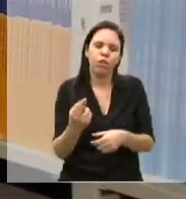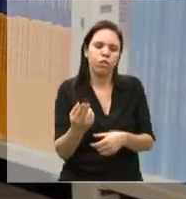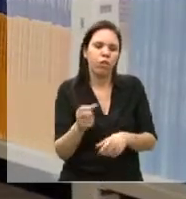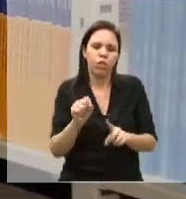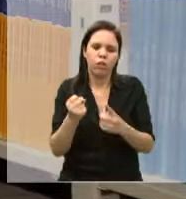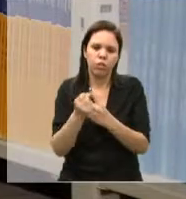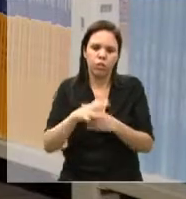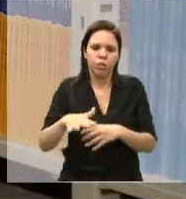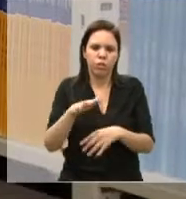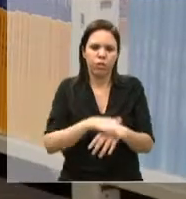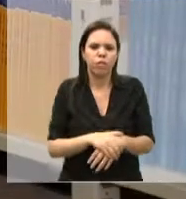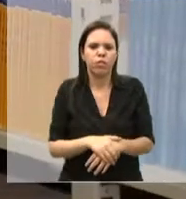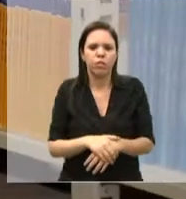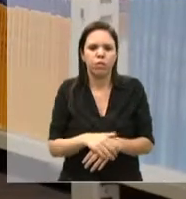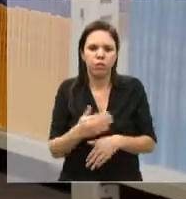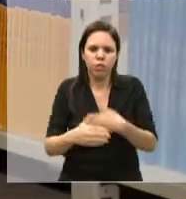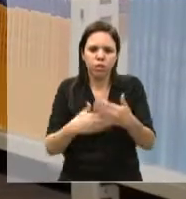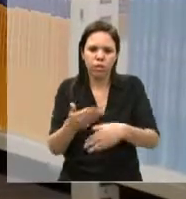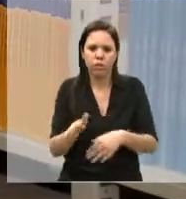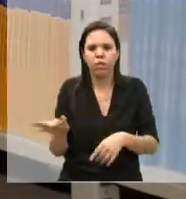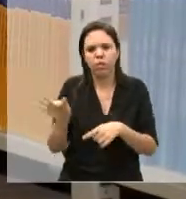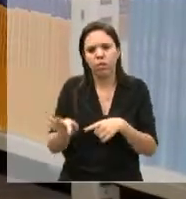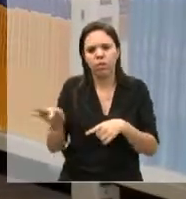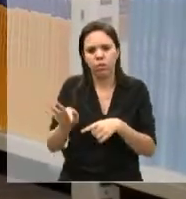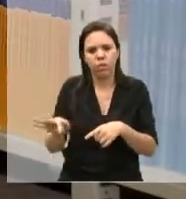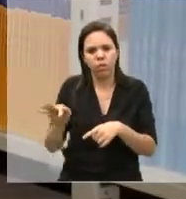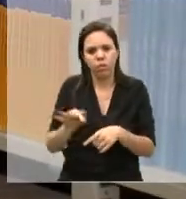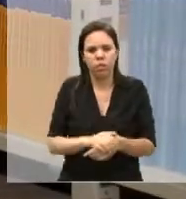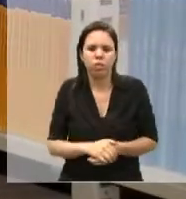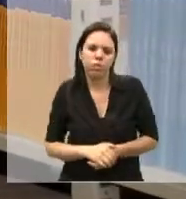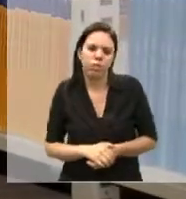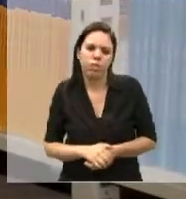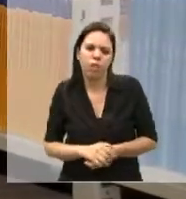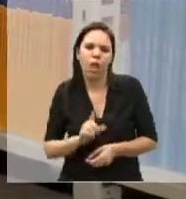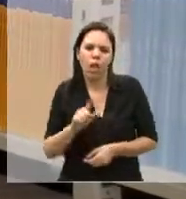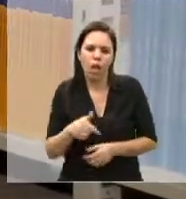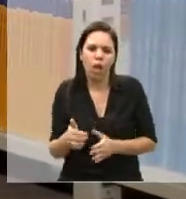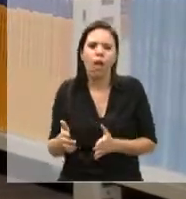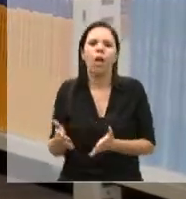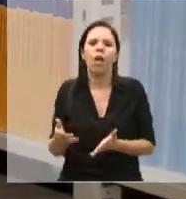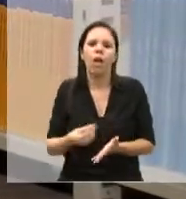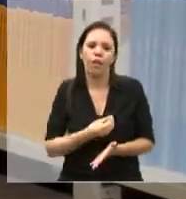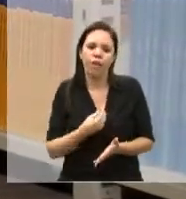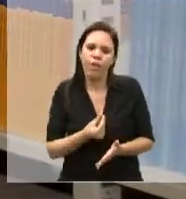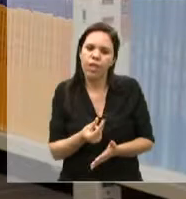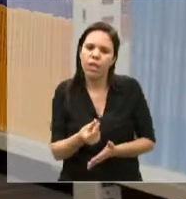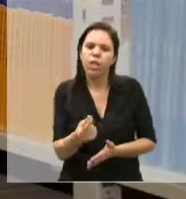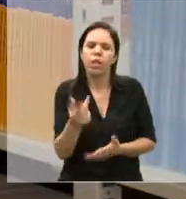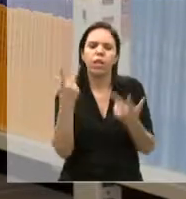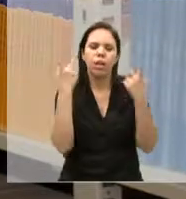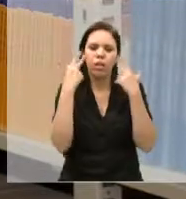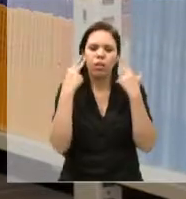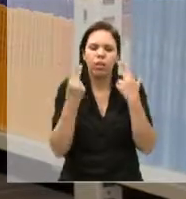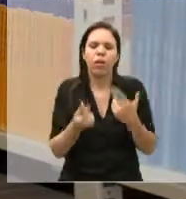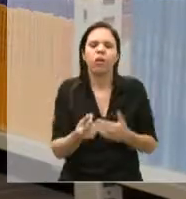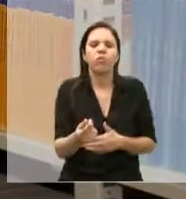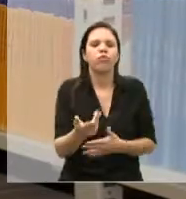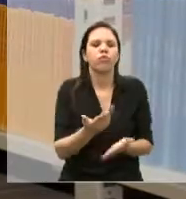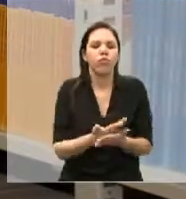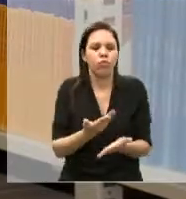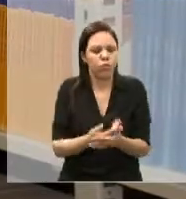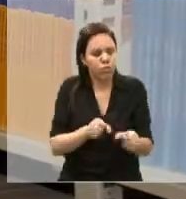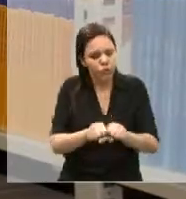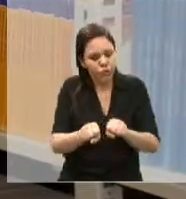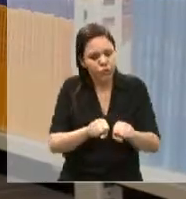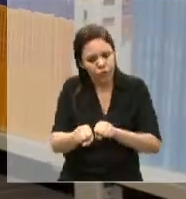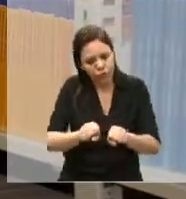né? Então, eles passando na universidade, o caminho natural é continuar, né? Uma parte desses vai